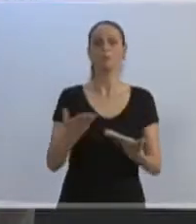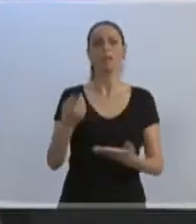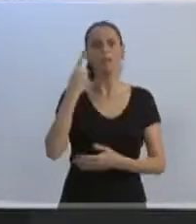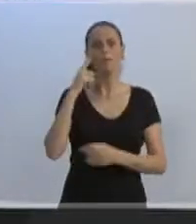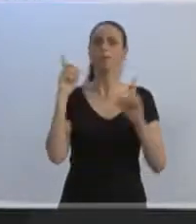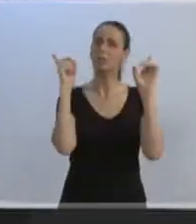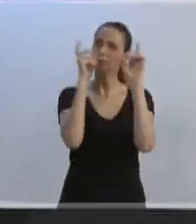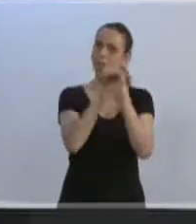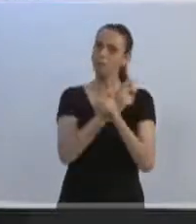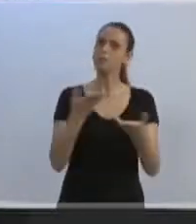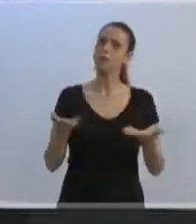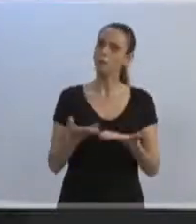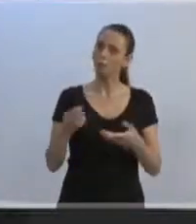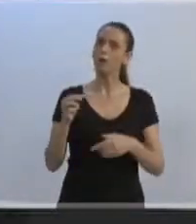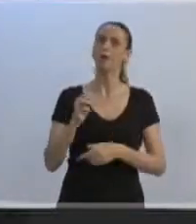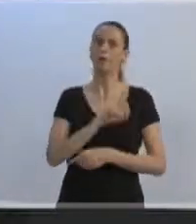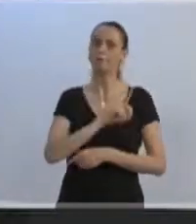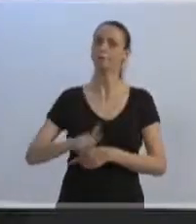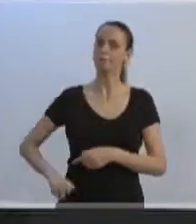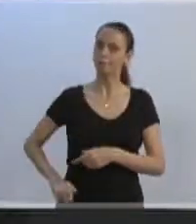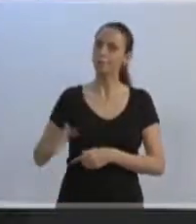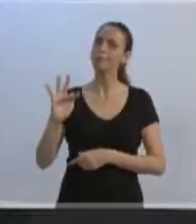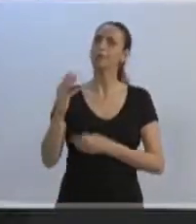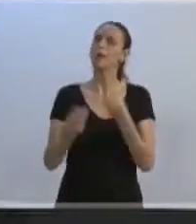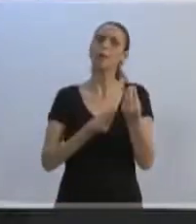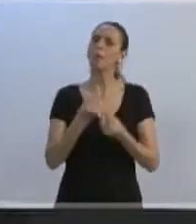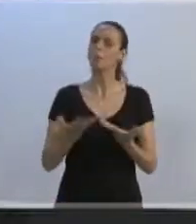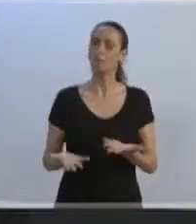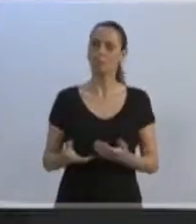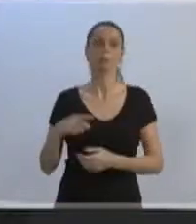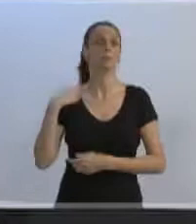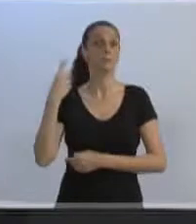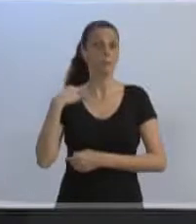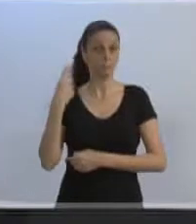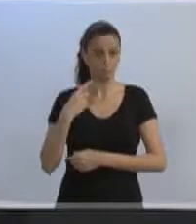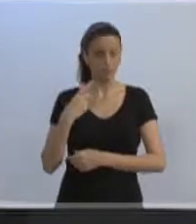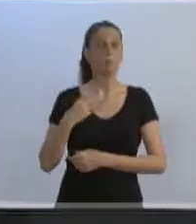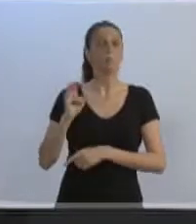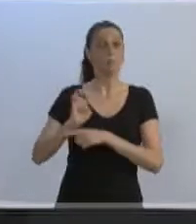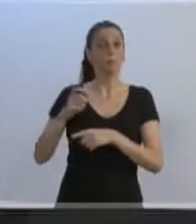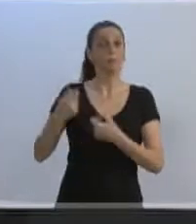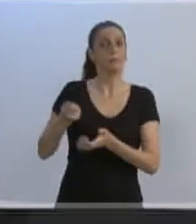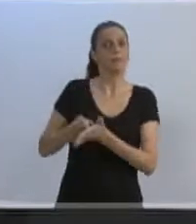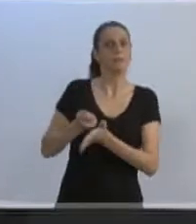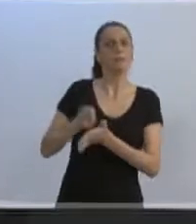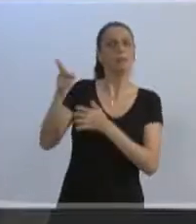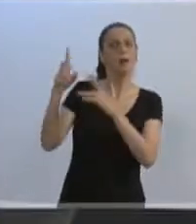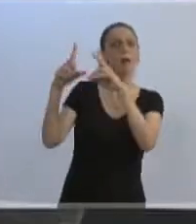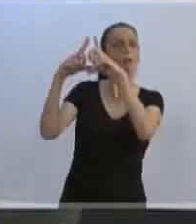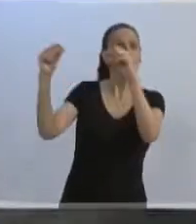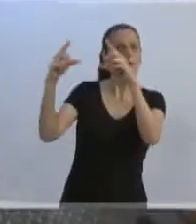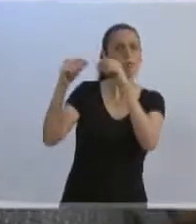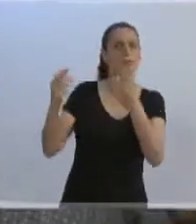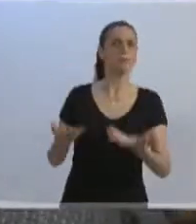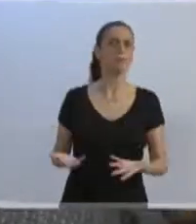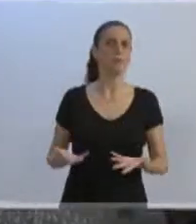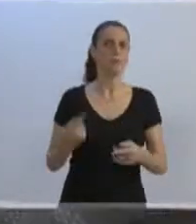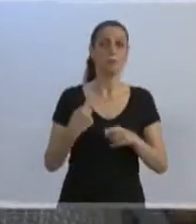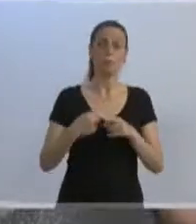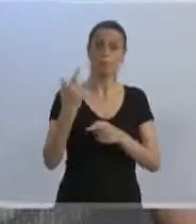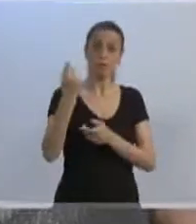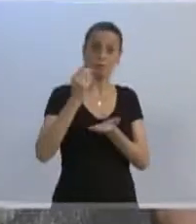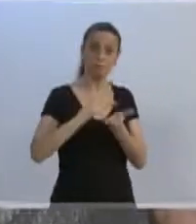falar do governo federal então eu acho que na hora dos deputados federais começar a bater mais firme em brasília porque cortar